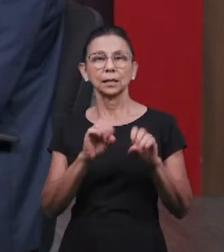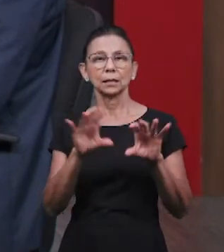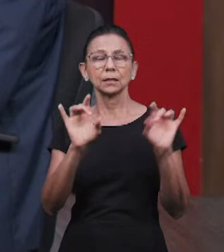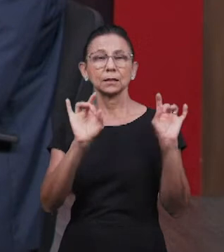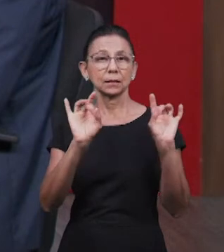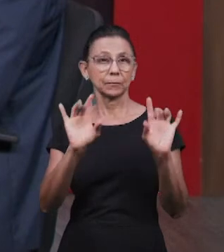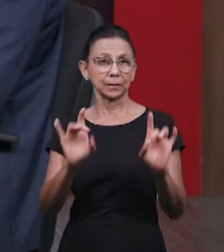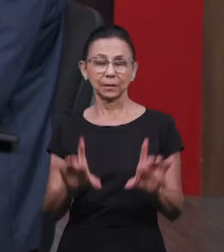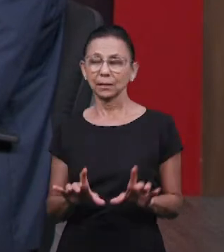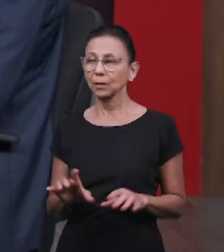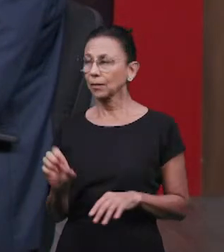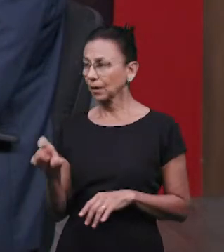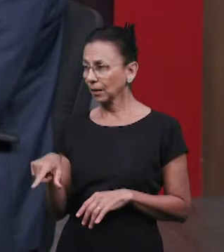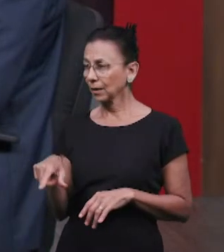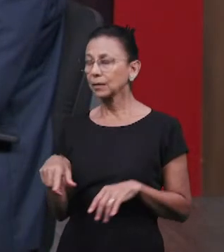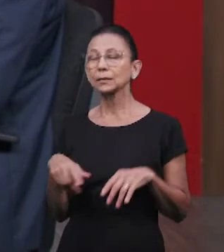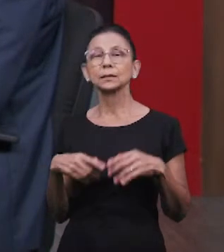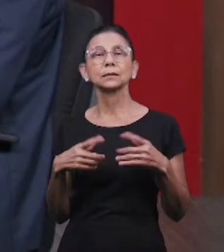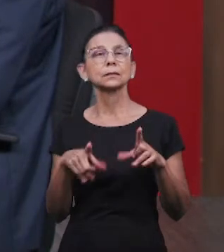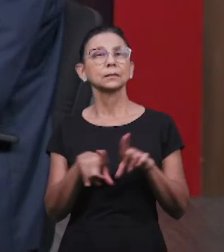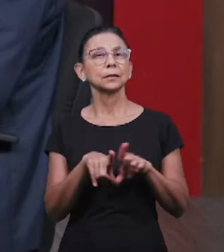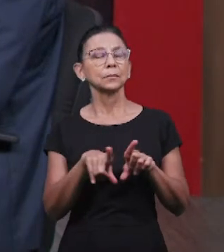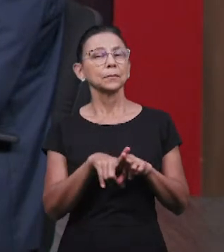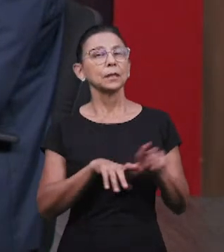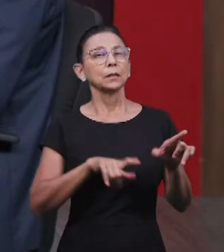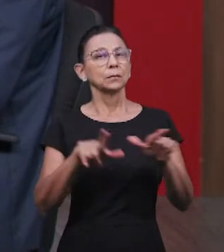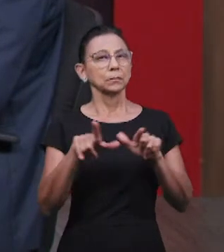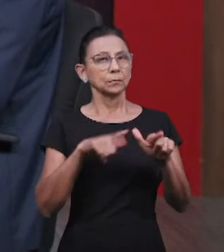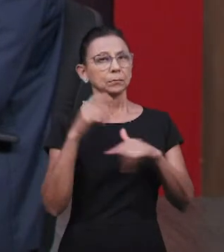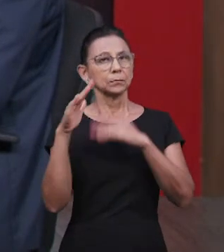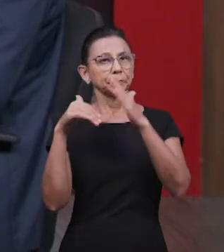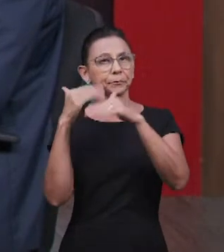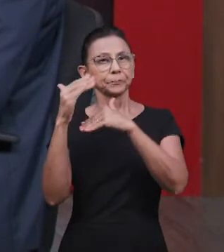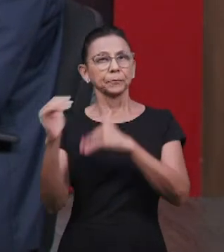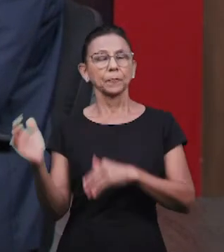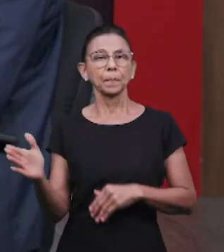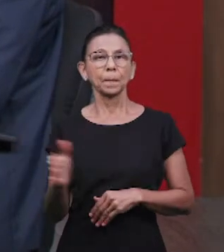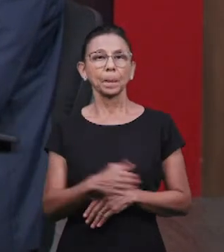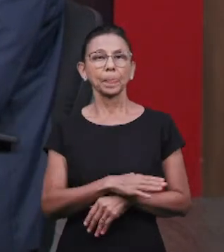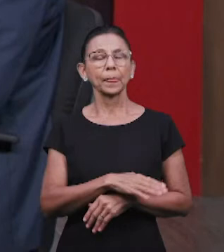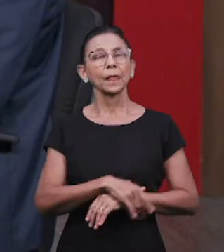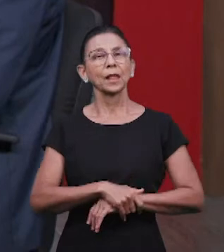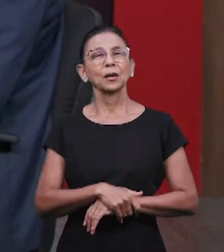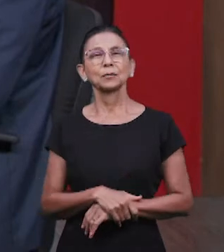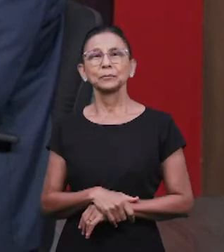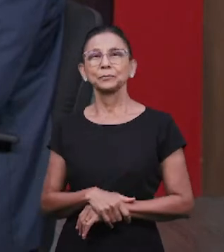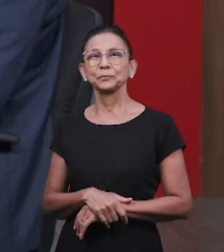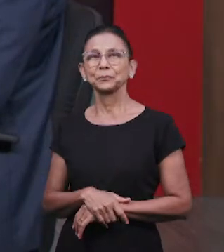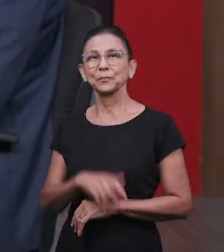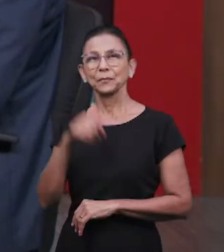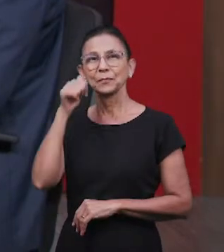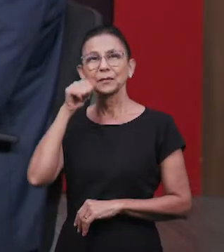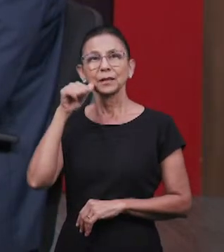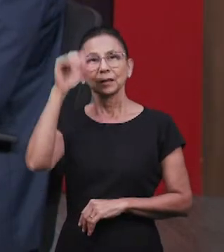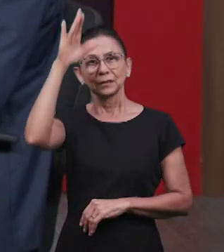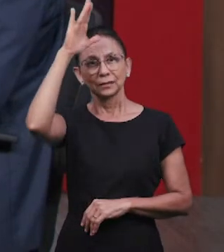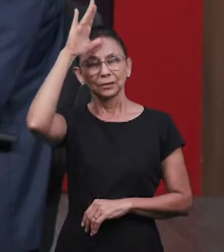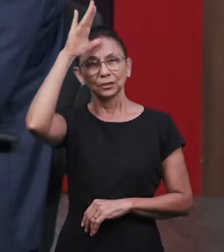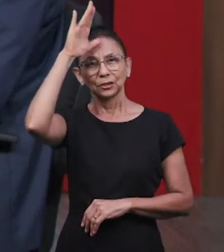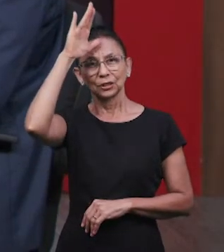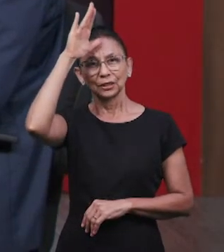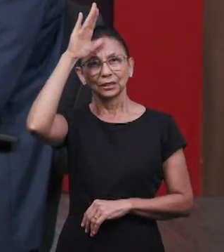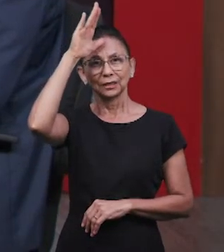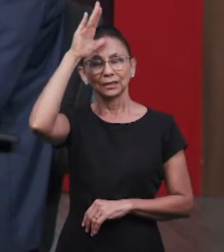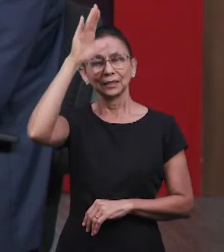especial? Também. Educação especial, tá aí o trabalho que a irmã desenvolve. Tia Janaína. Isso. Janaína Zumac, que a gente